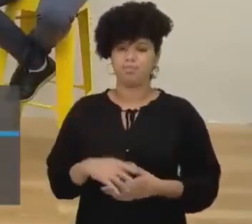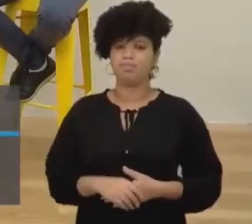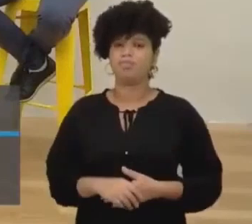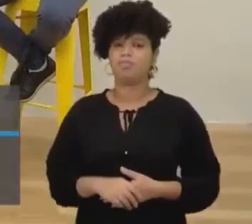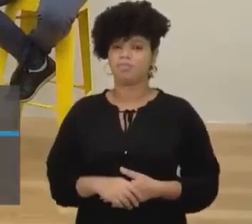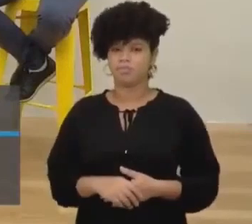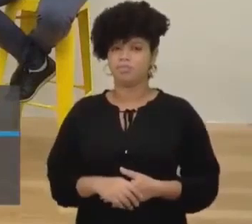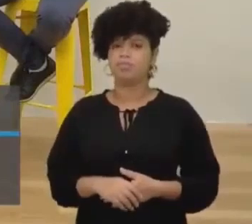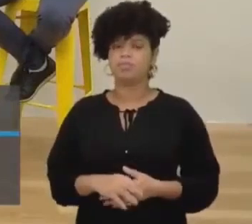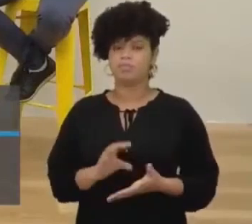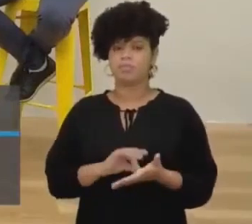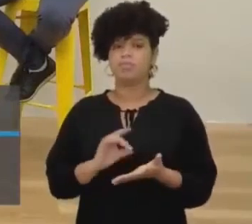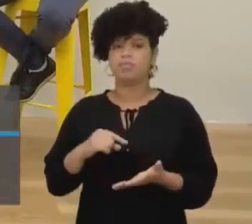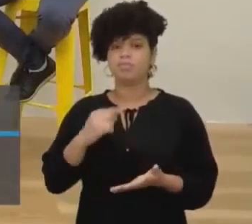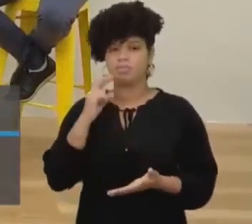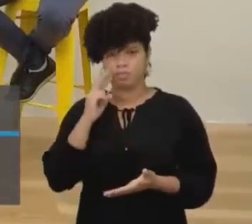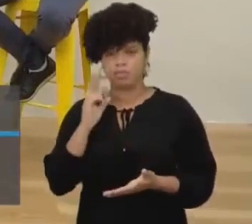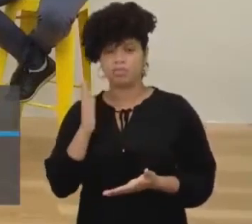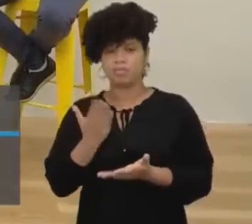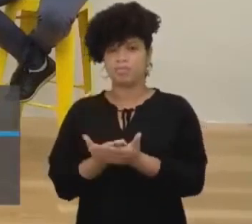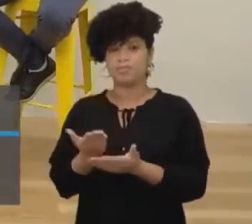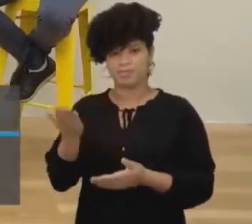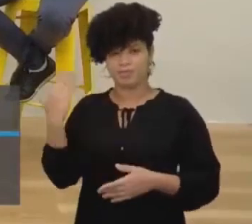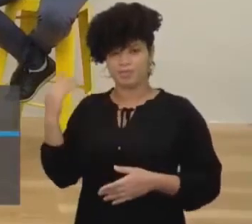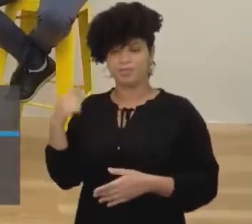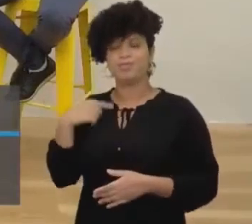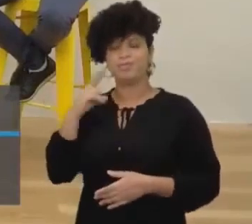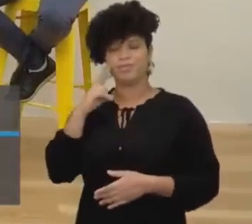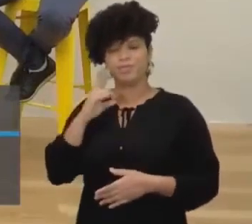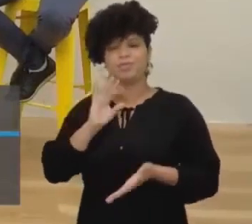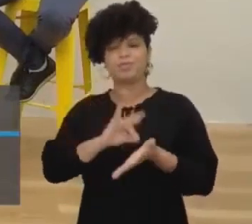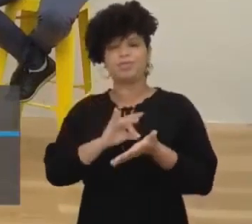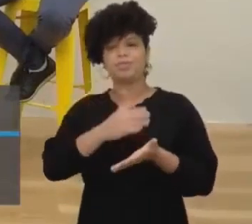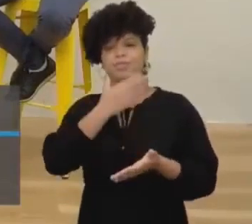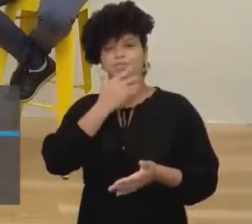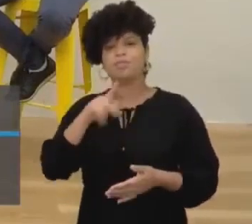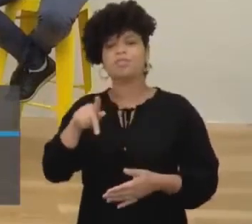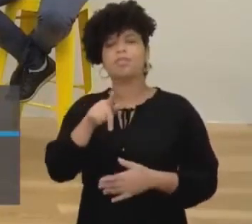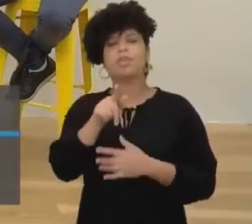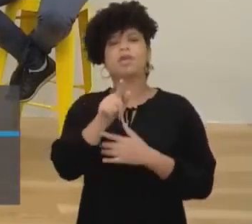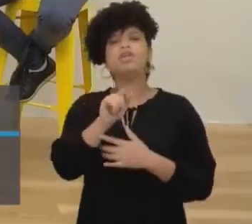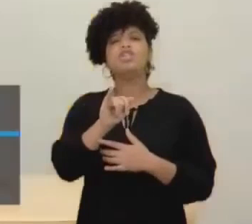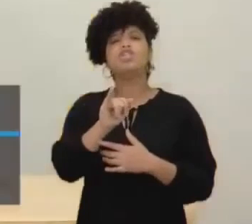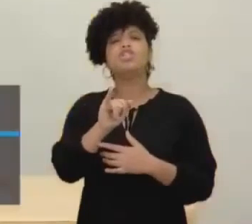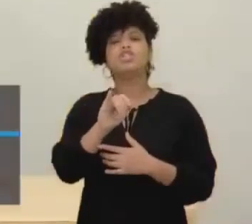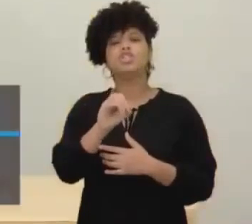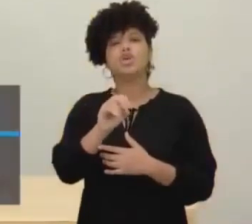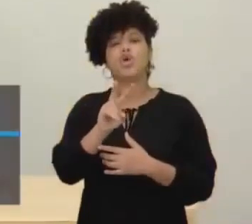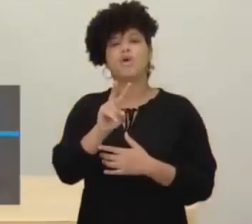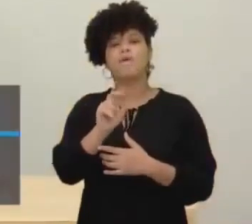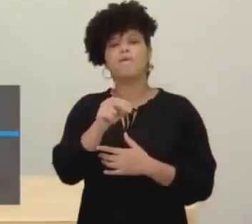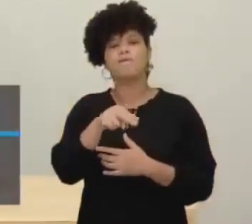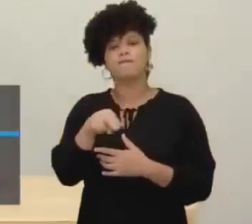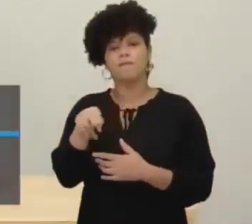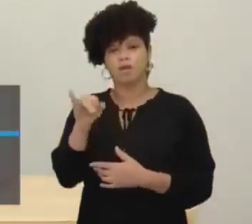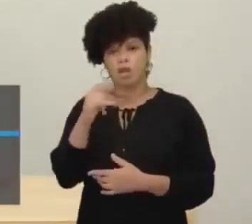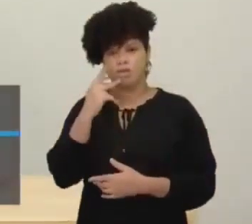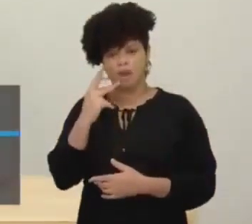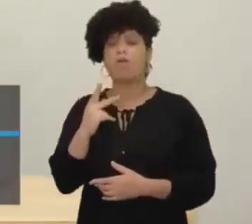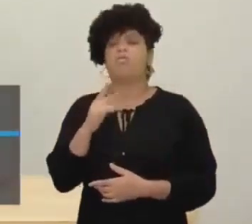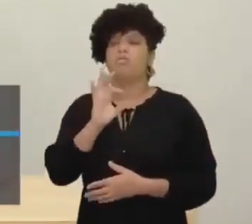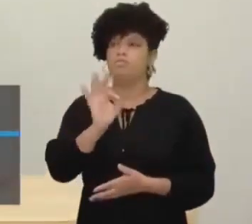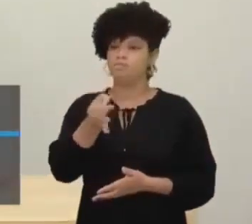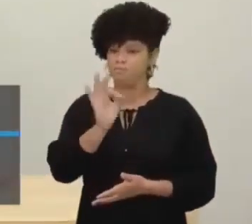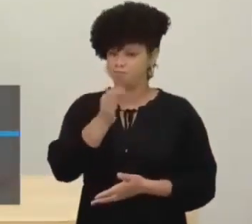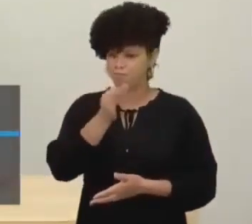porque a gente viu aí na aula anterior ele vai ver novamente aí comprovando aí o que o professor Giovani né Isso acabou comentando e é mesmo essa questão